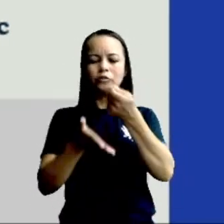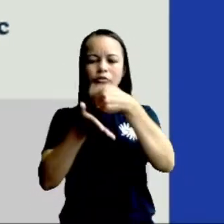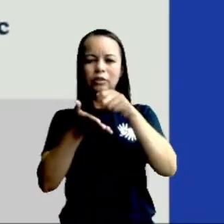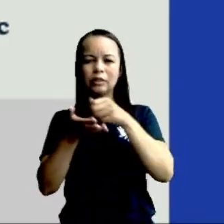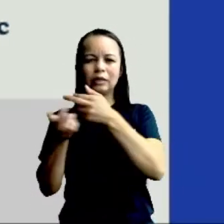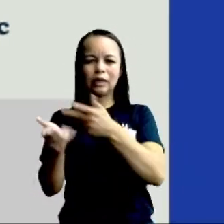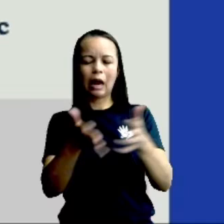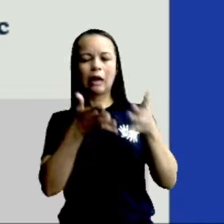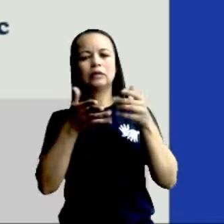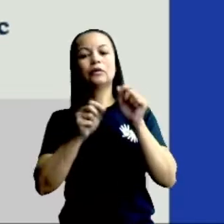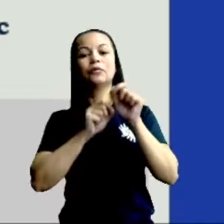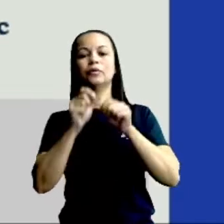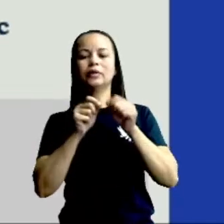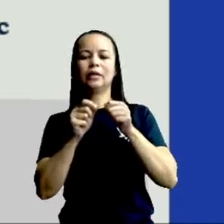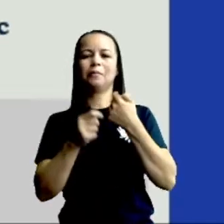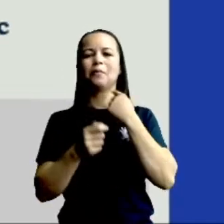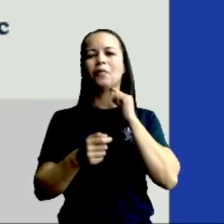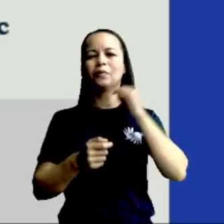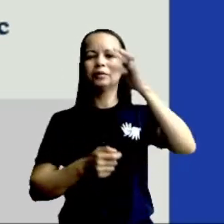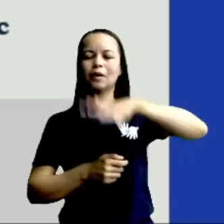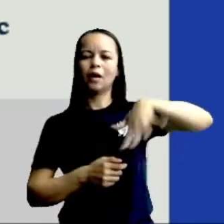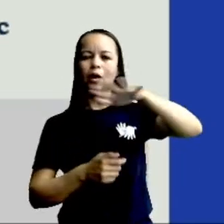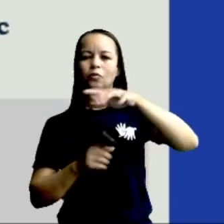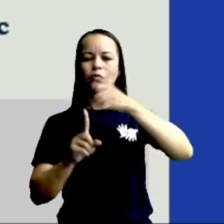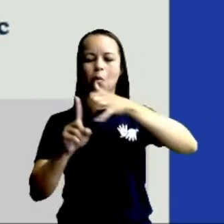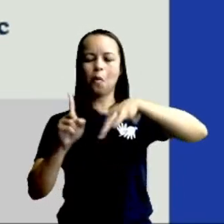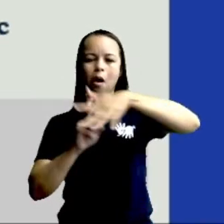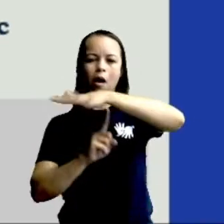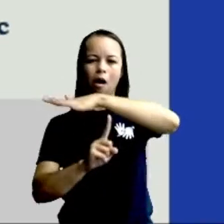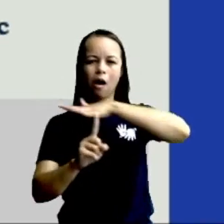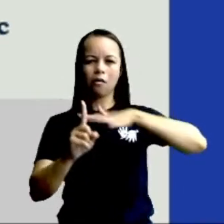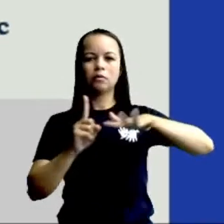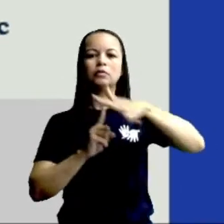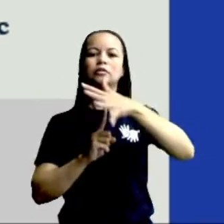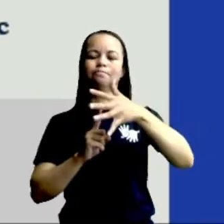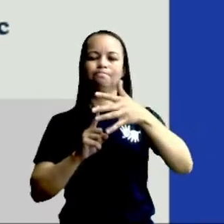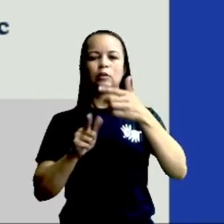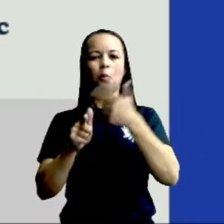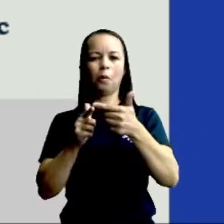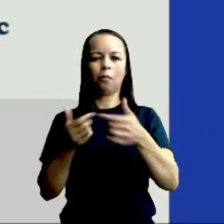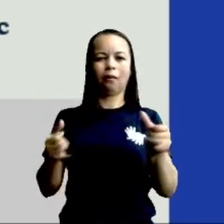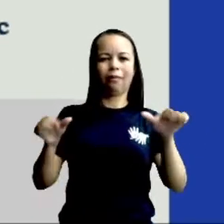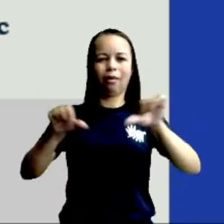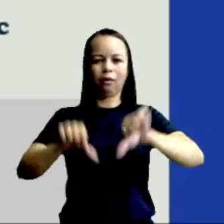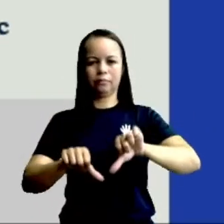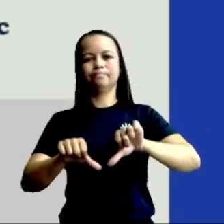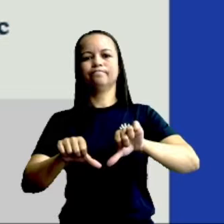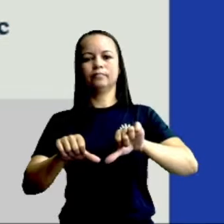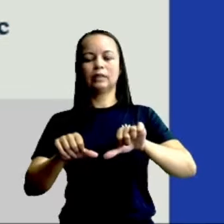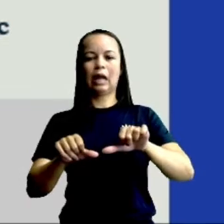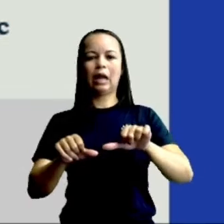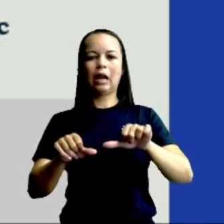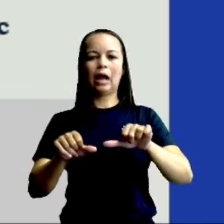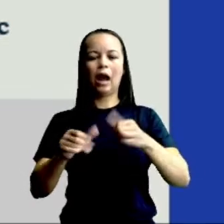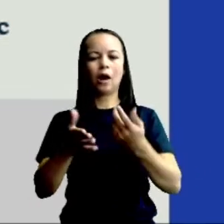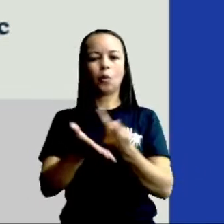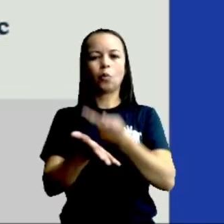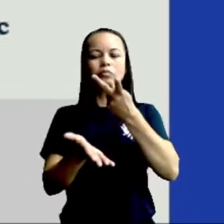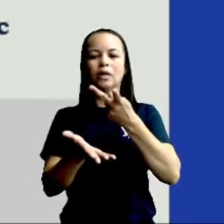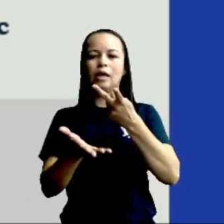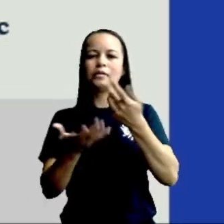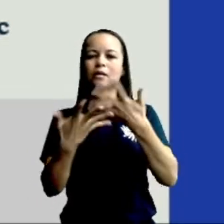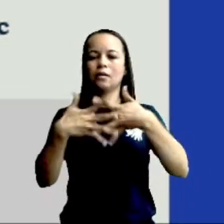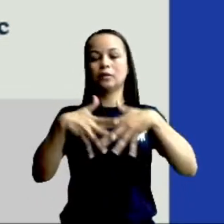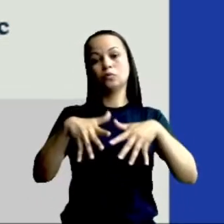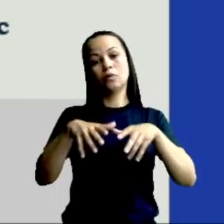de energia no meio ambiente, causando efeito negativo em seu equilíbrio. Ela ocorre naturalmente ou por meio